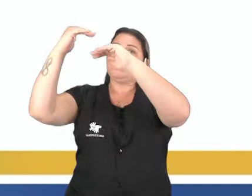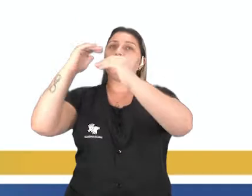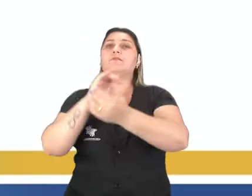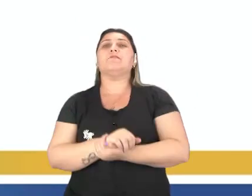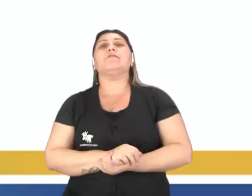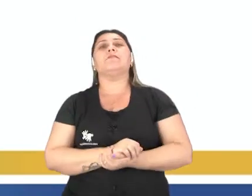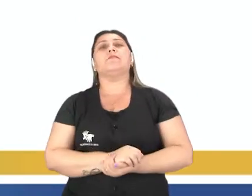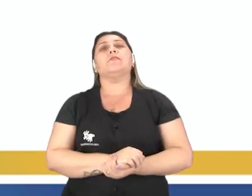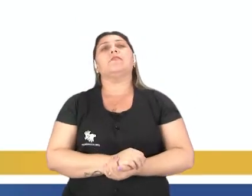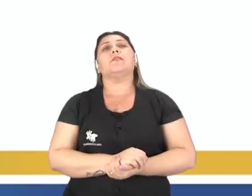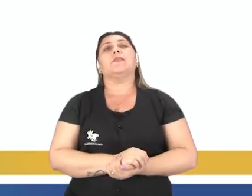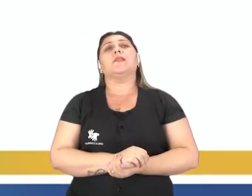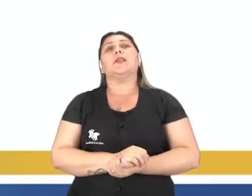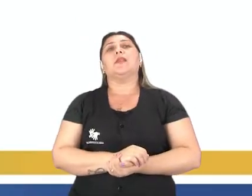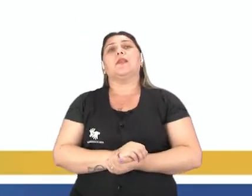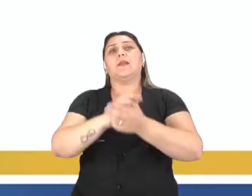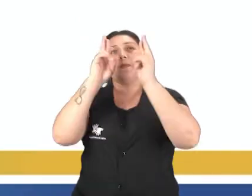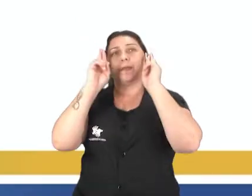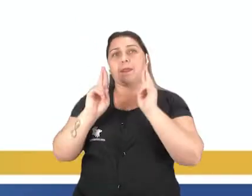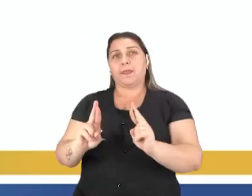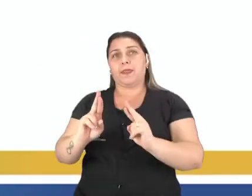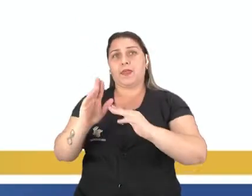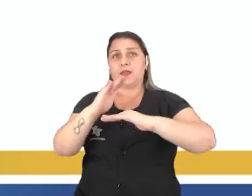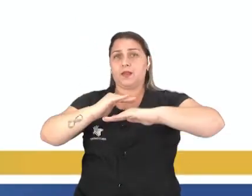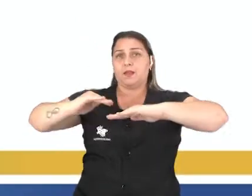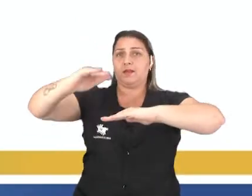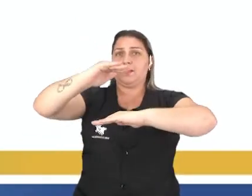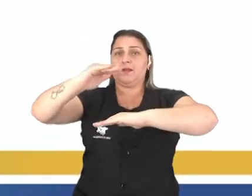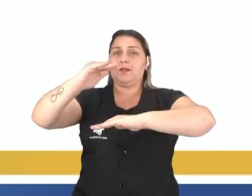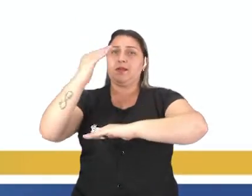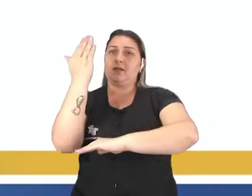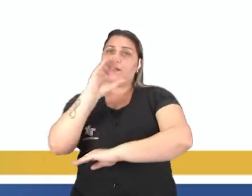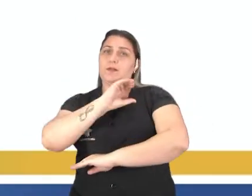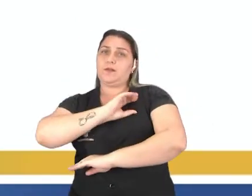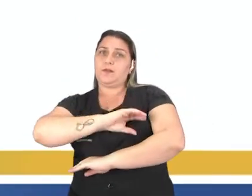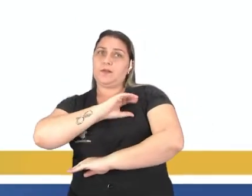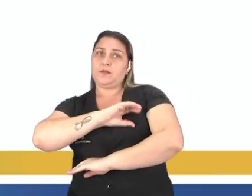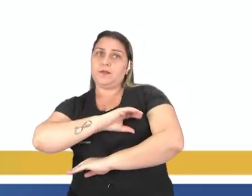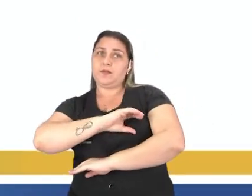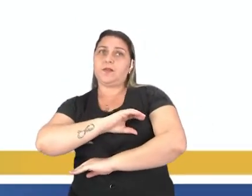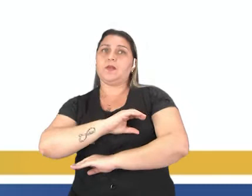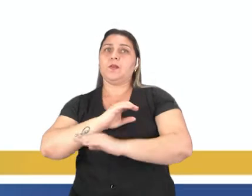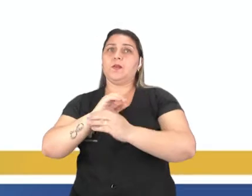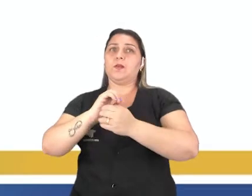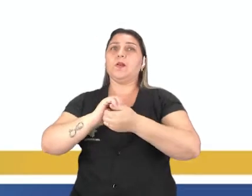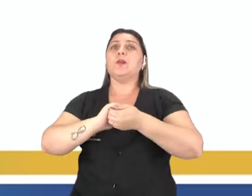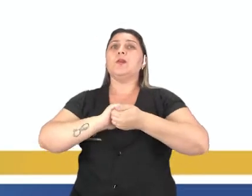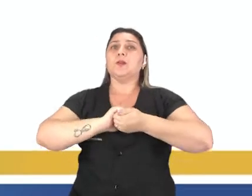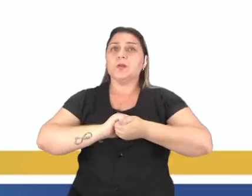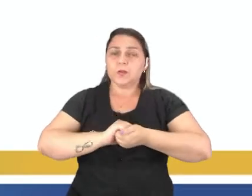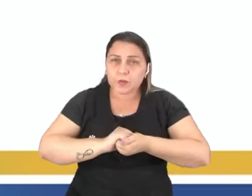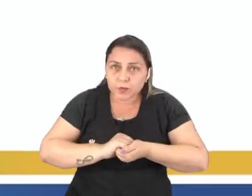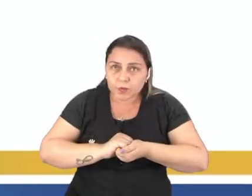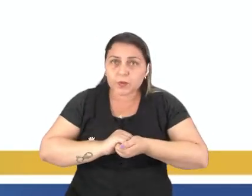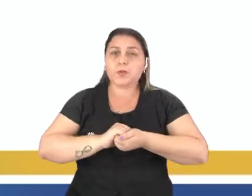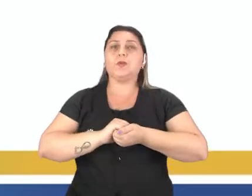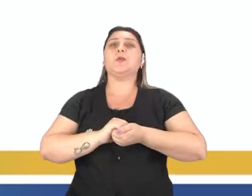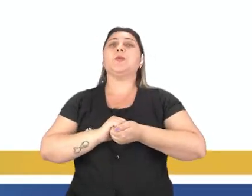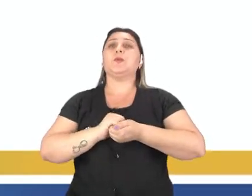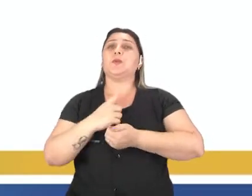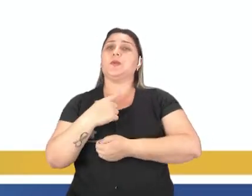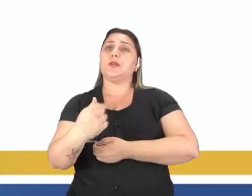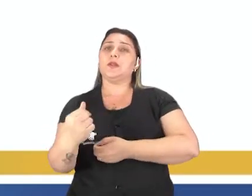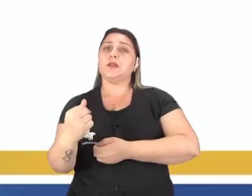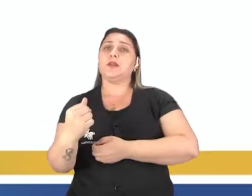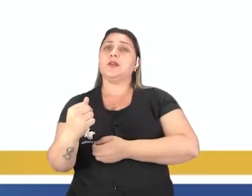da luta. Algumas são respeitar os superiores e os colegas, cumprimentar corretamente ao entrar e